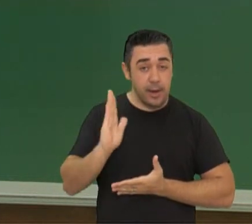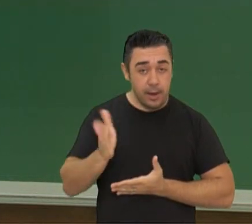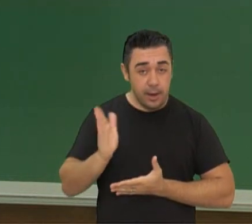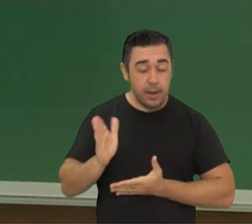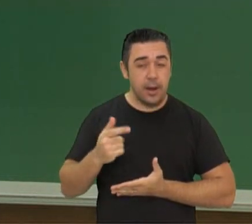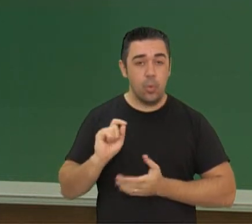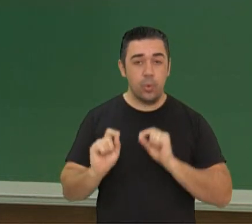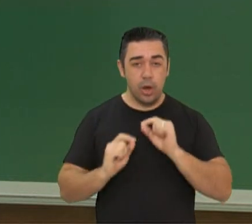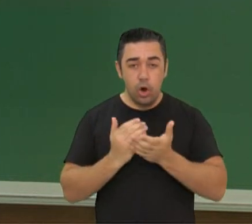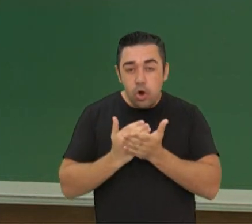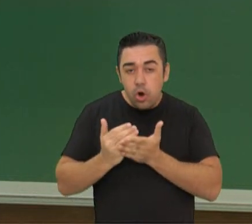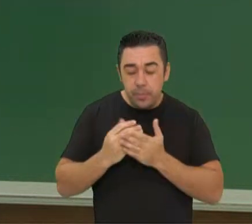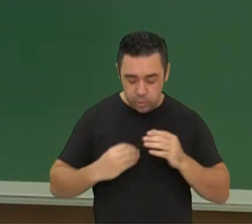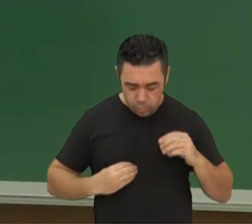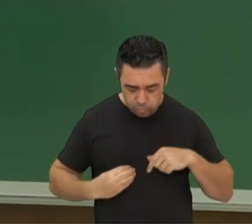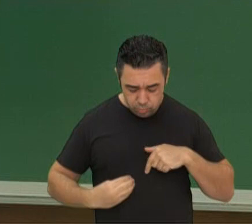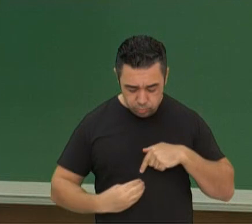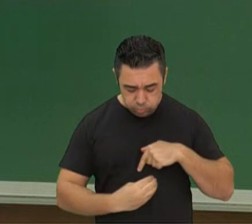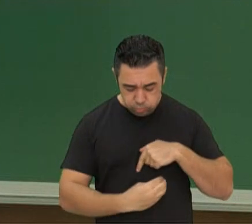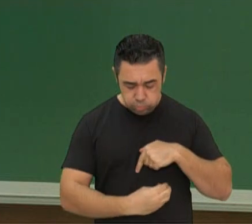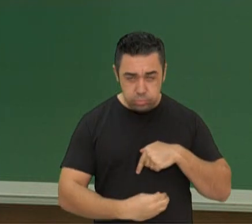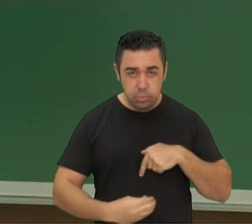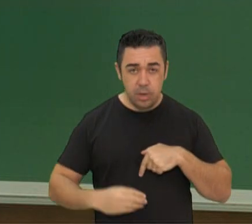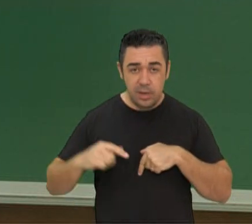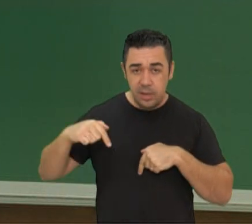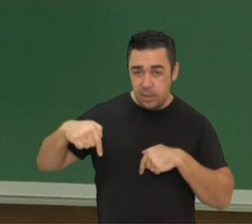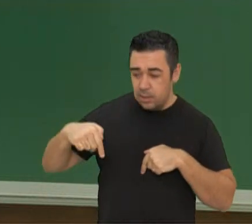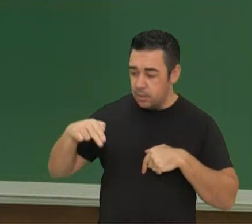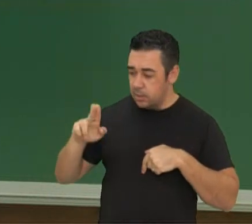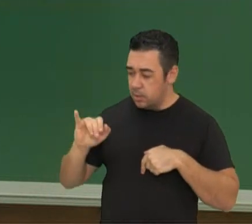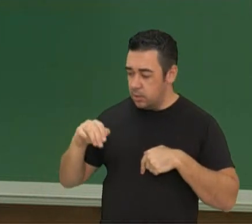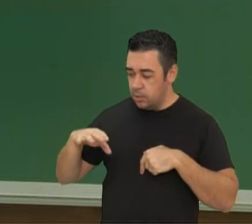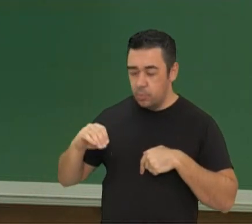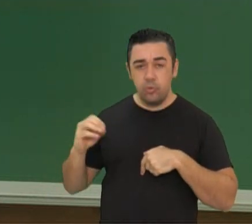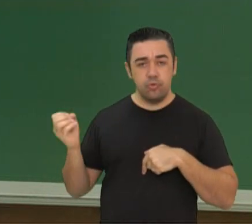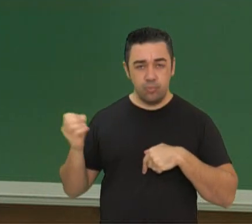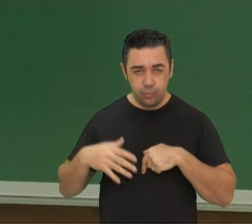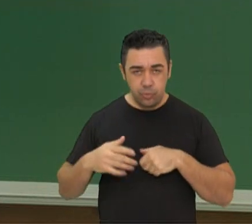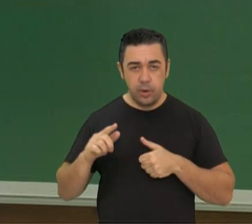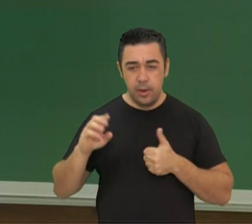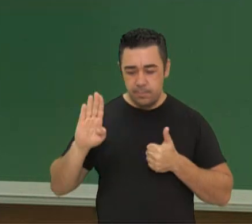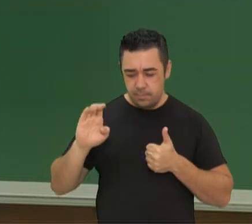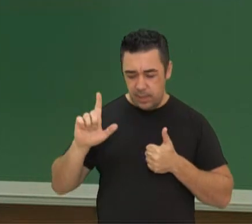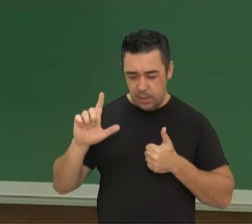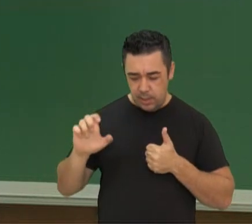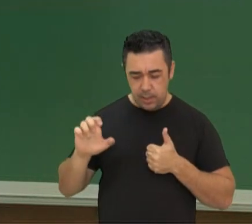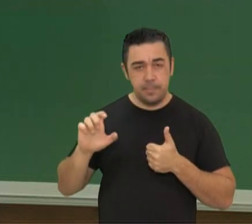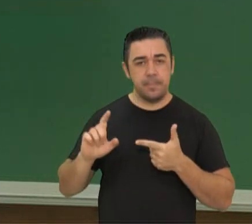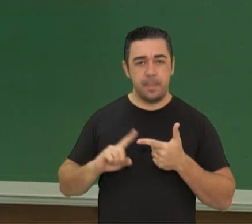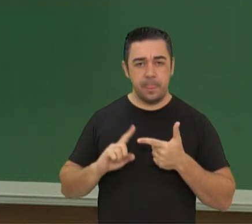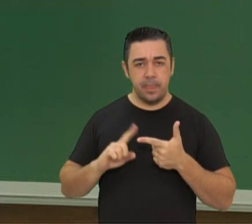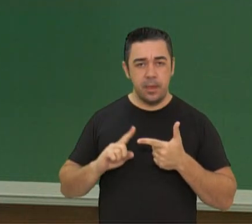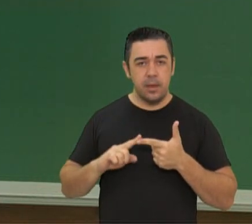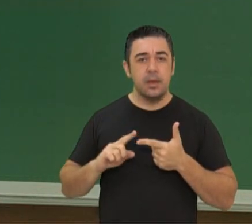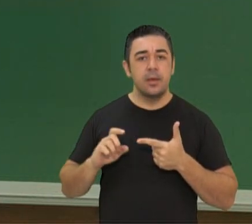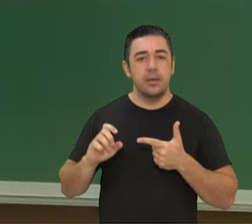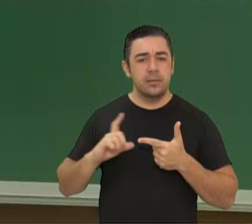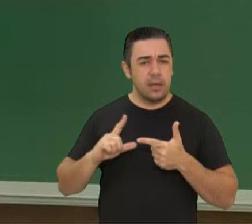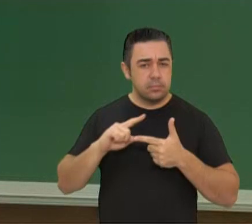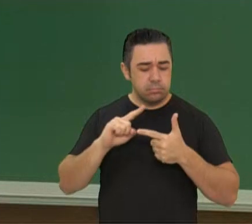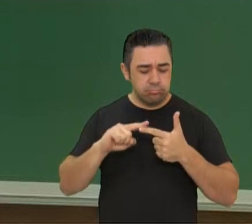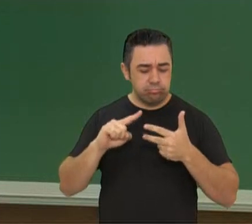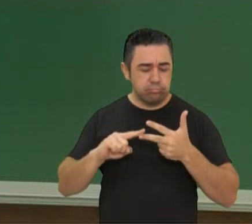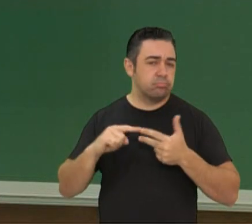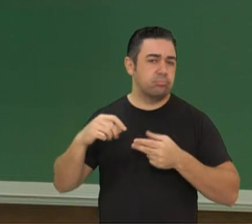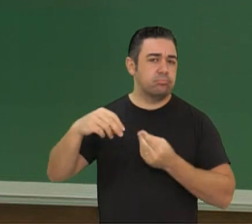lá no intestino, o quimo recebeu a bile, recebeu o suco pancreático e recebeu o suco entérico. E